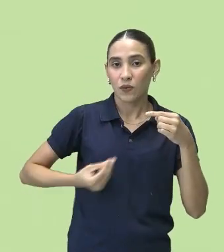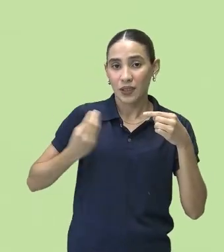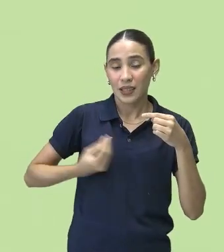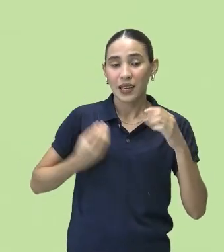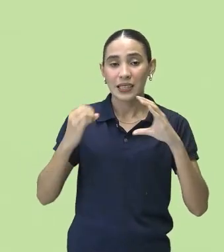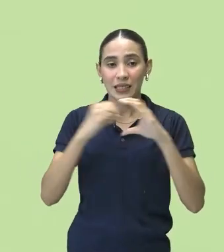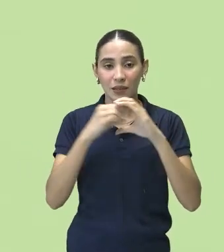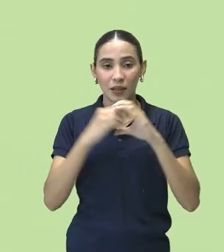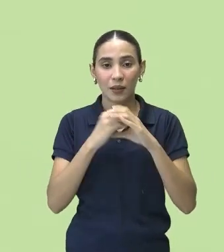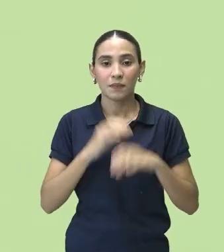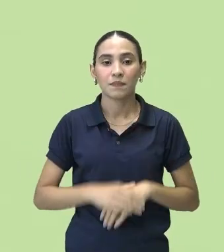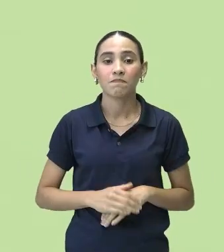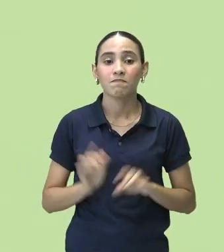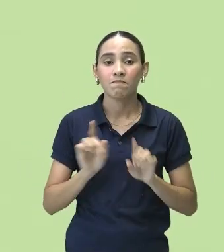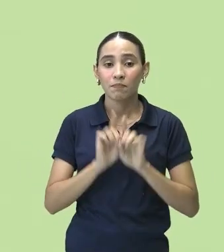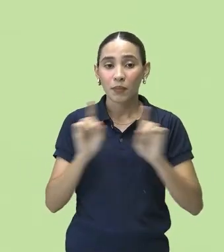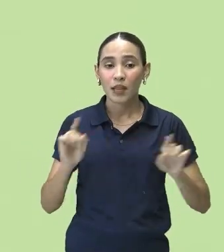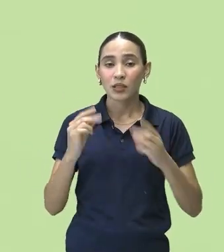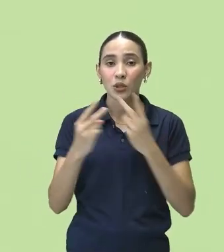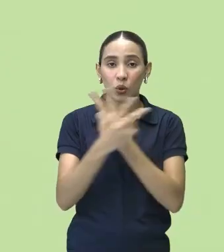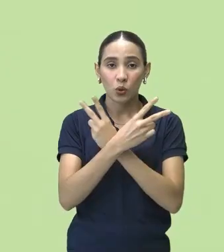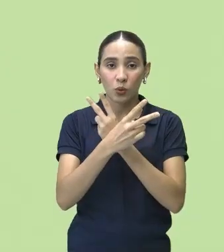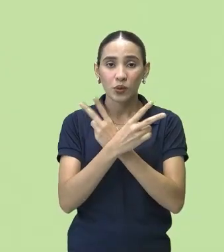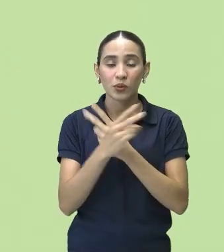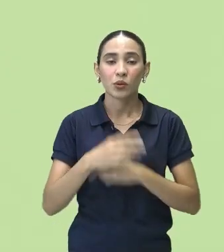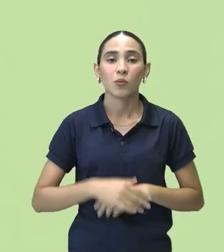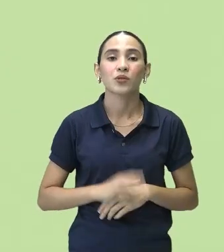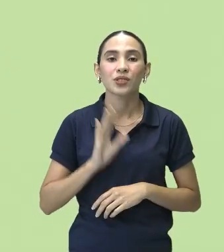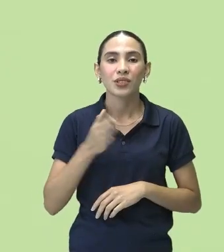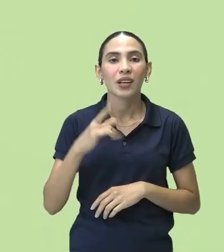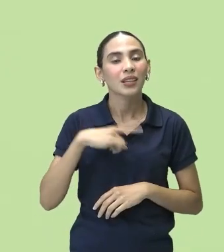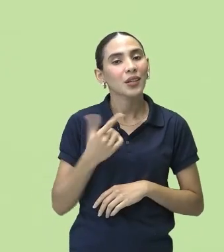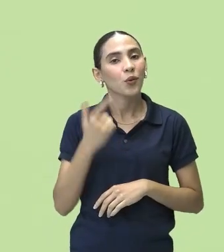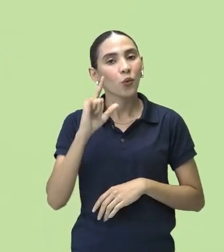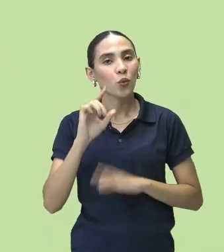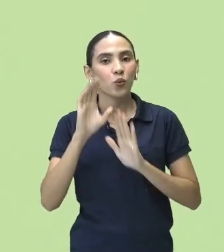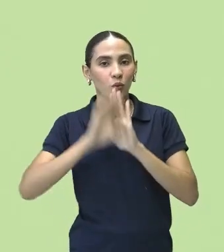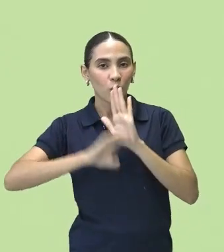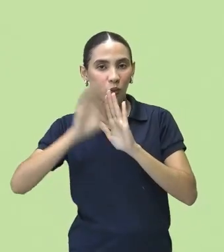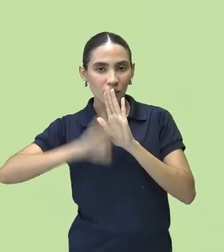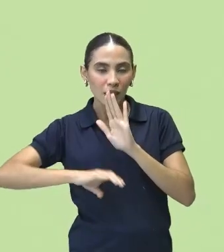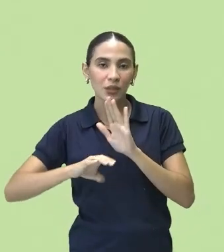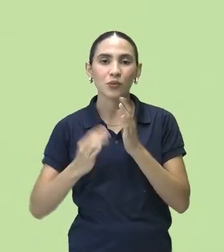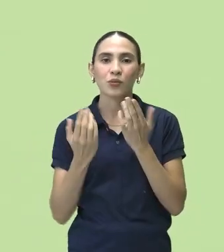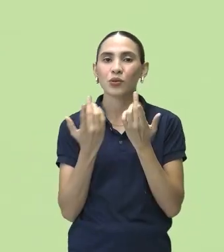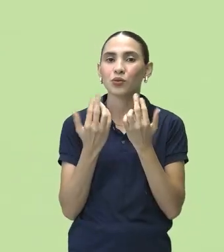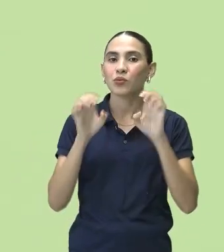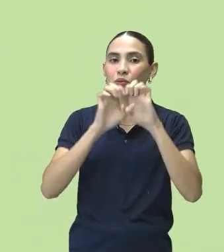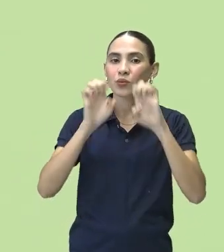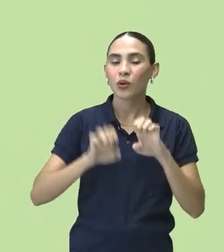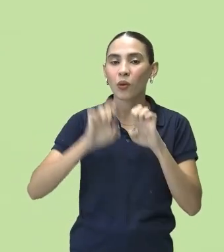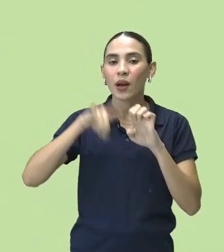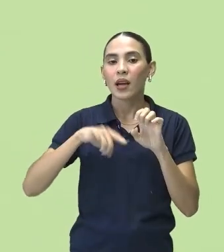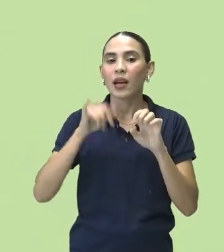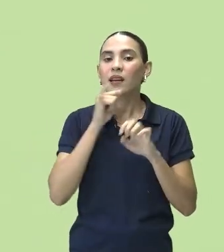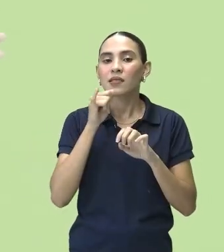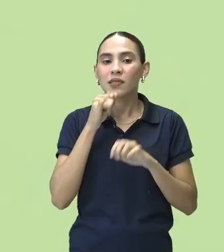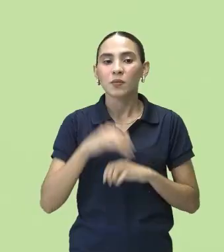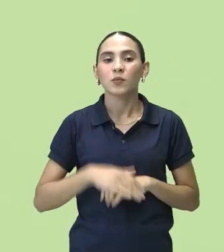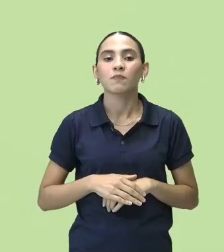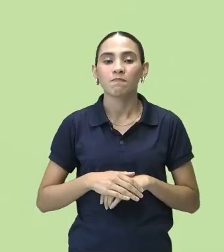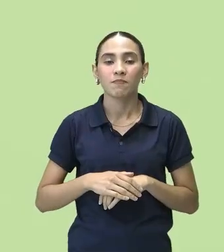celular. Enquanto que cromossomo, né, já tem uma outra denominação para a mesma estrutura, são as estruturas